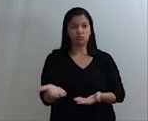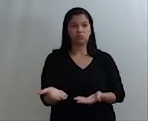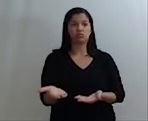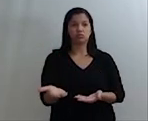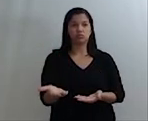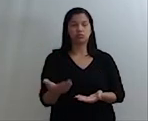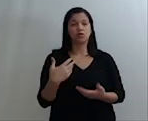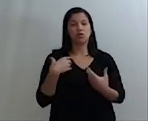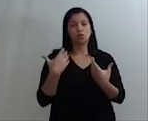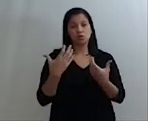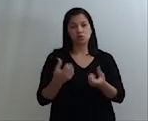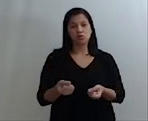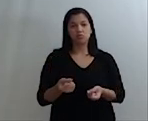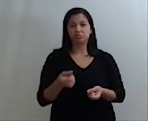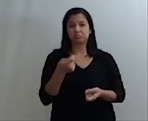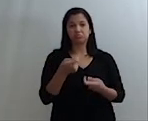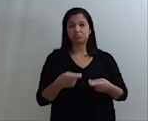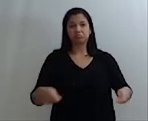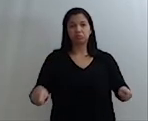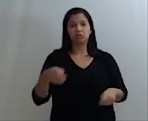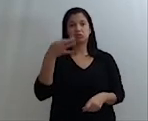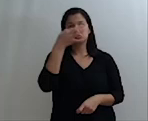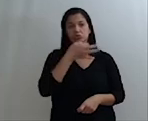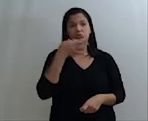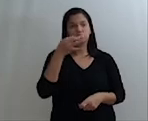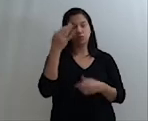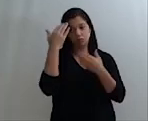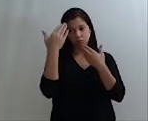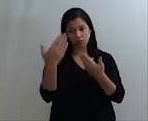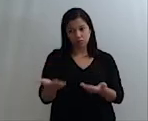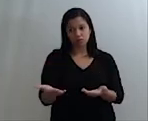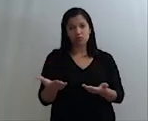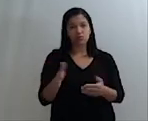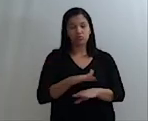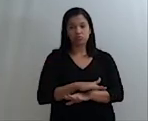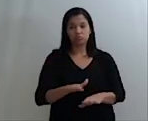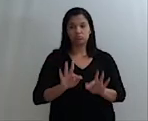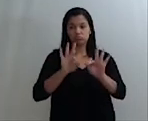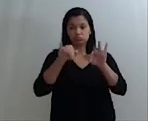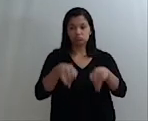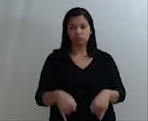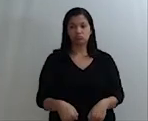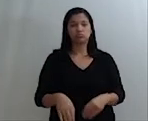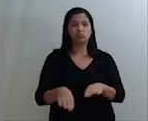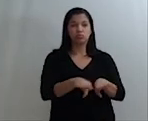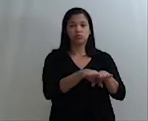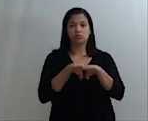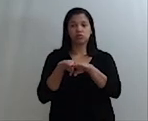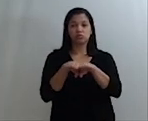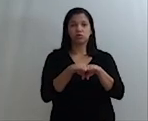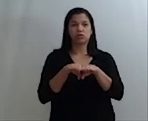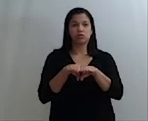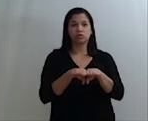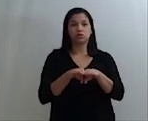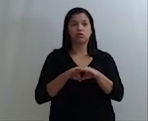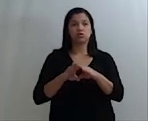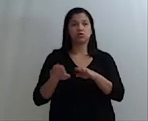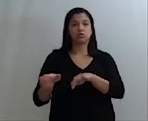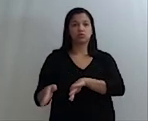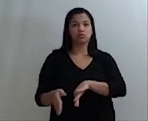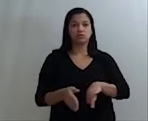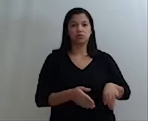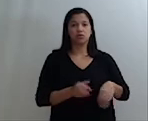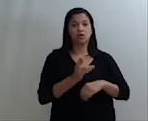referida da sustentação Muito obrigado Dr Marcelo Então fica assim proclamado resultado por unanimidade relatoria do ministro Sebastião Reis